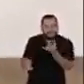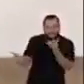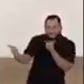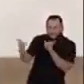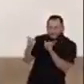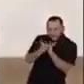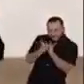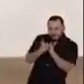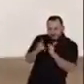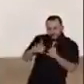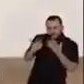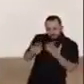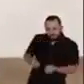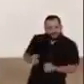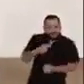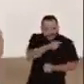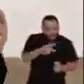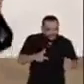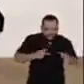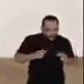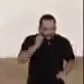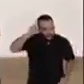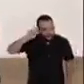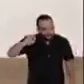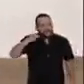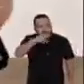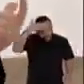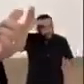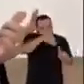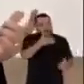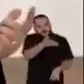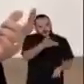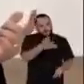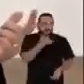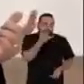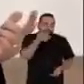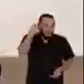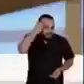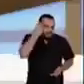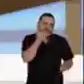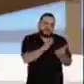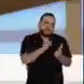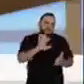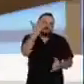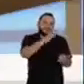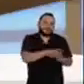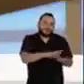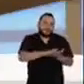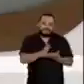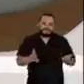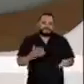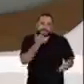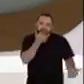ele não tem consciência de que ele não merece o perdão de que ele é culpado a experiência do perdão nunca vai acontecer eu entendo perdão uma